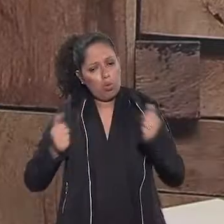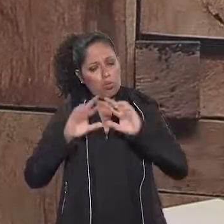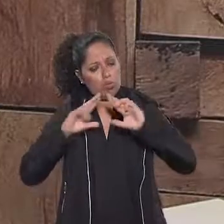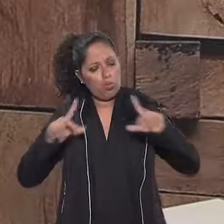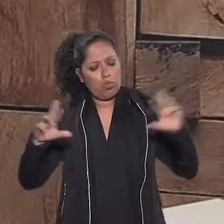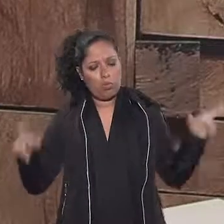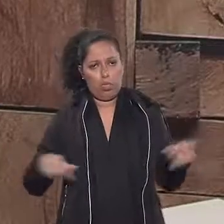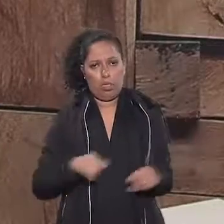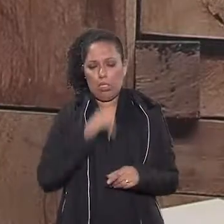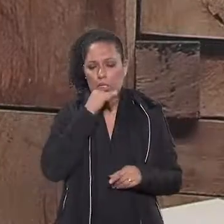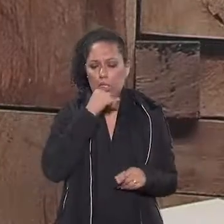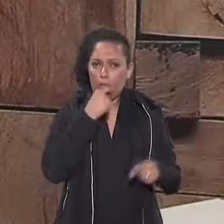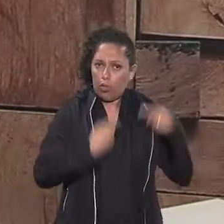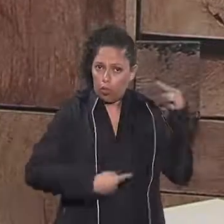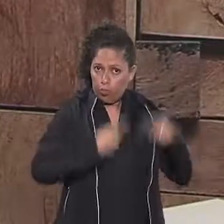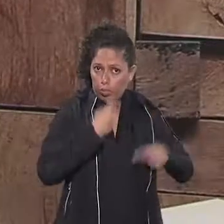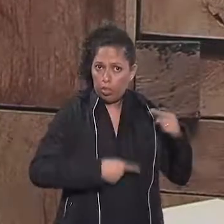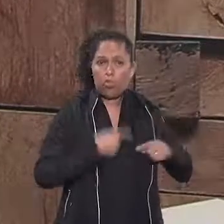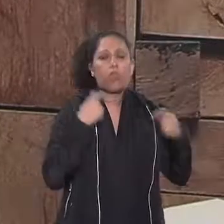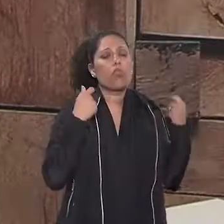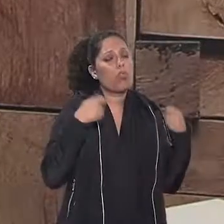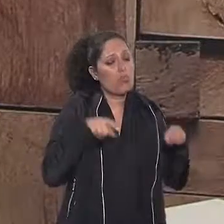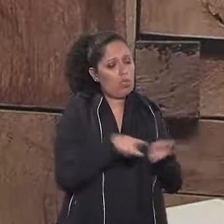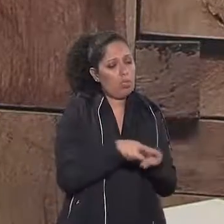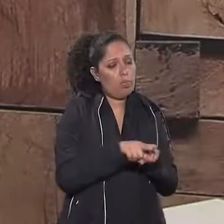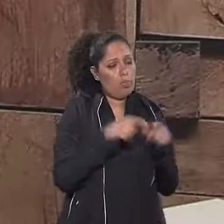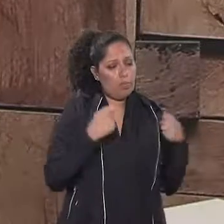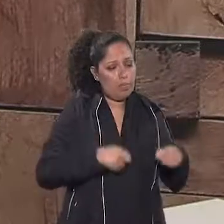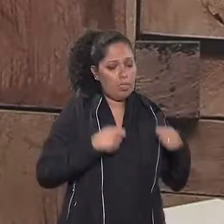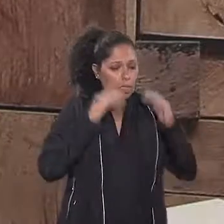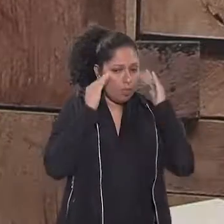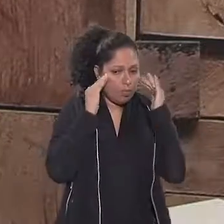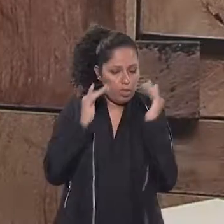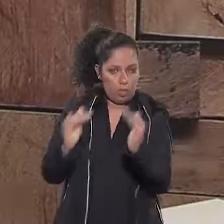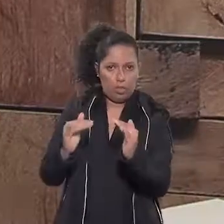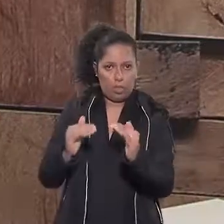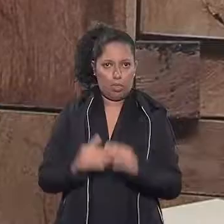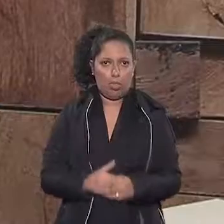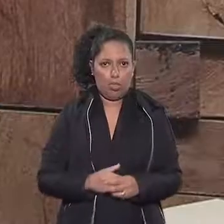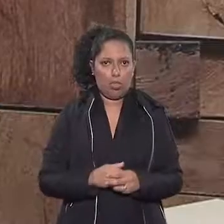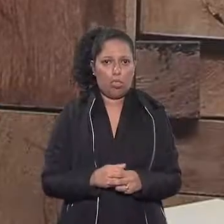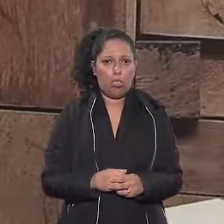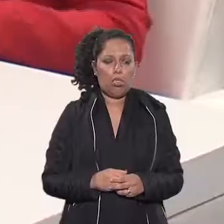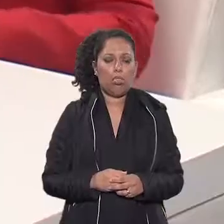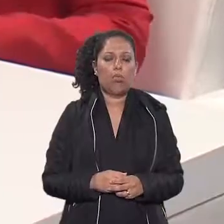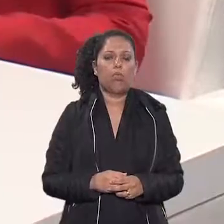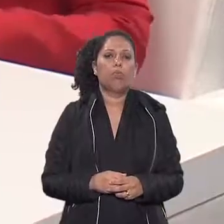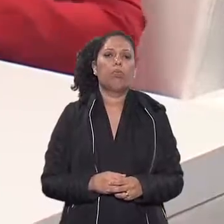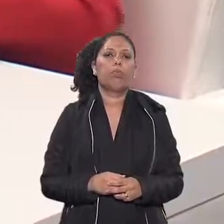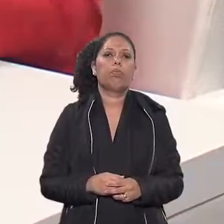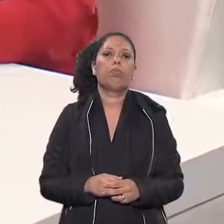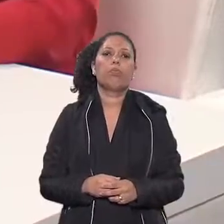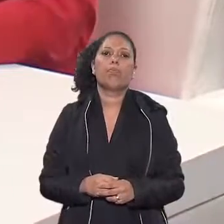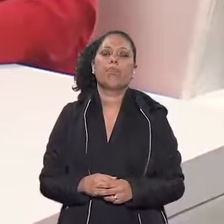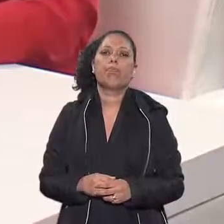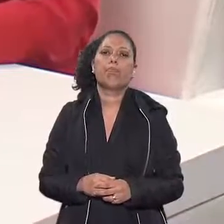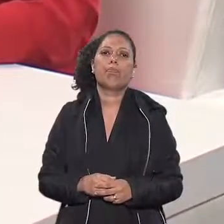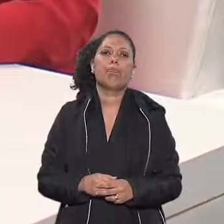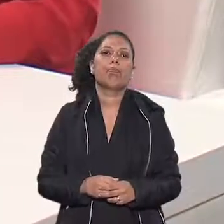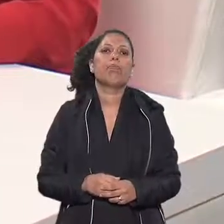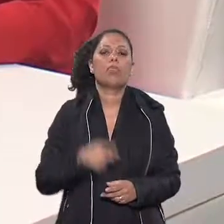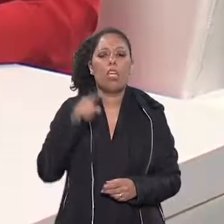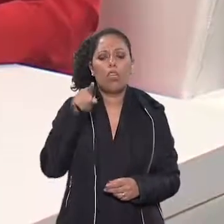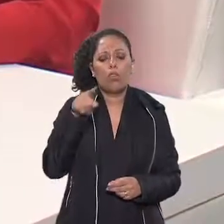Então, os subsídios, as políticas também precisam se voltar para isso. Então, assim, são escolhas para esse tipo políticas de produção, também. Né? Uhum.